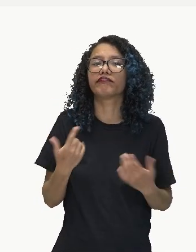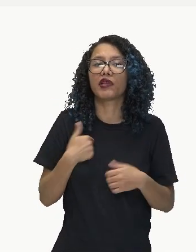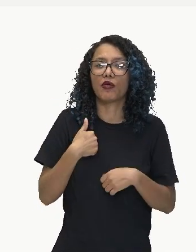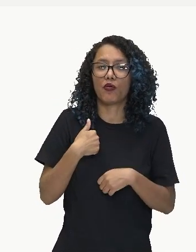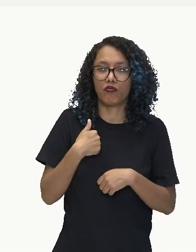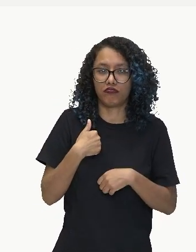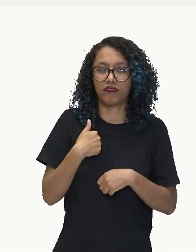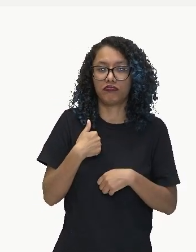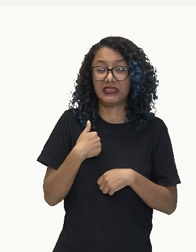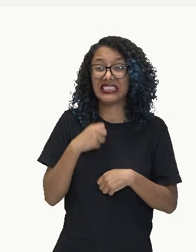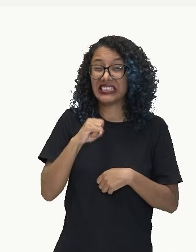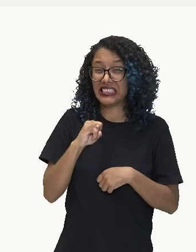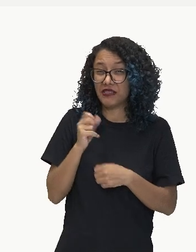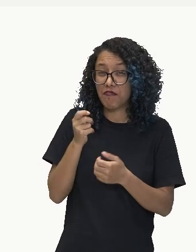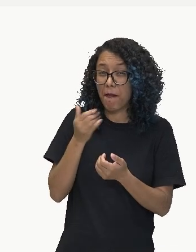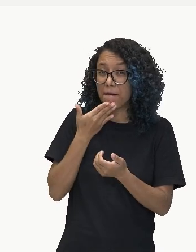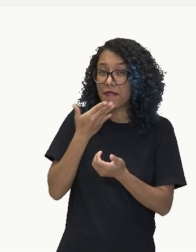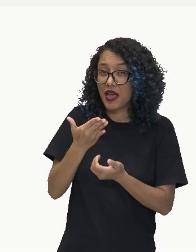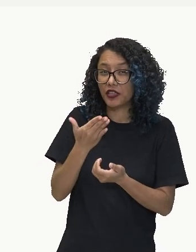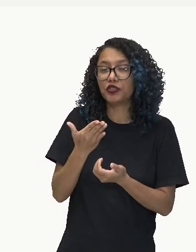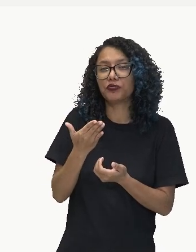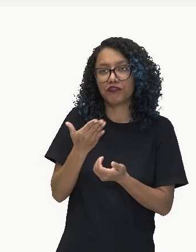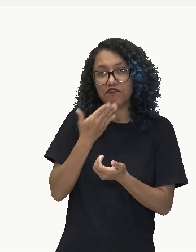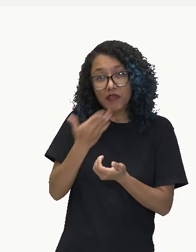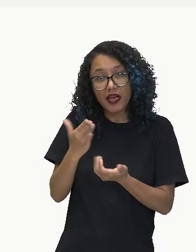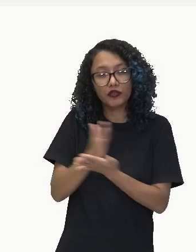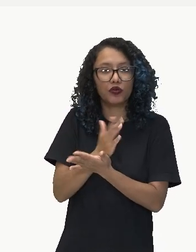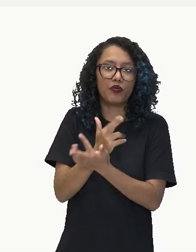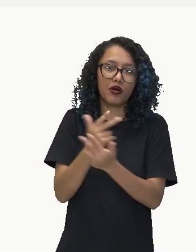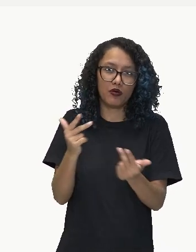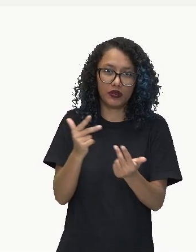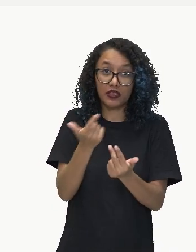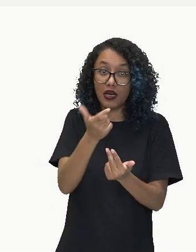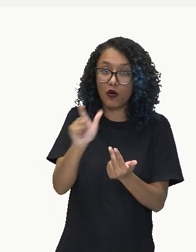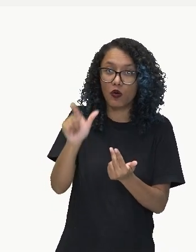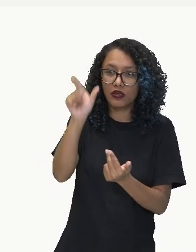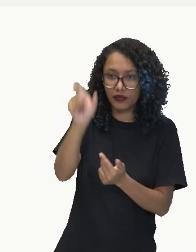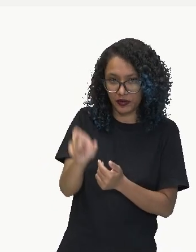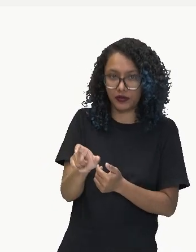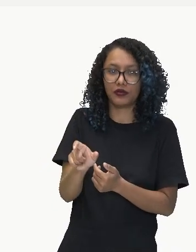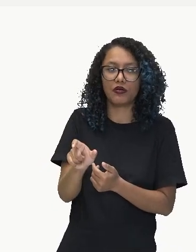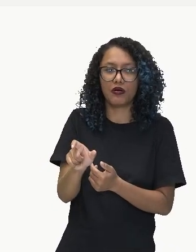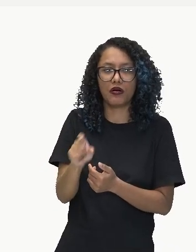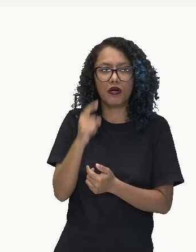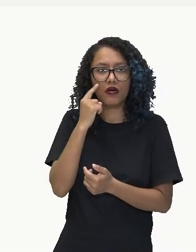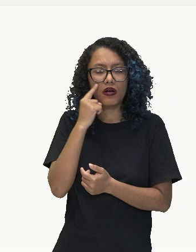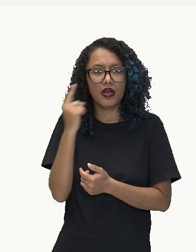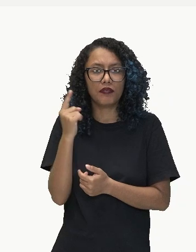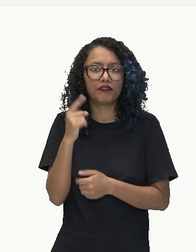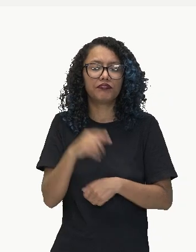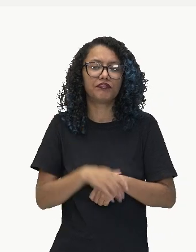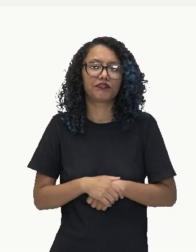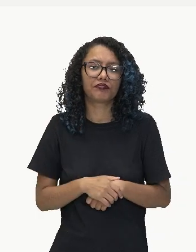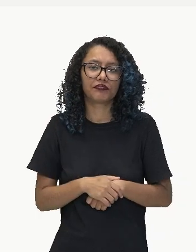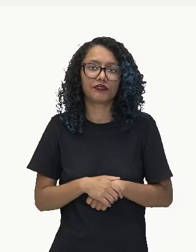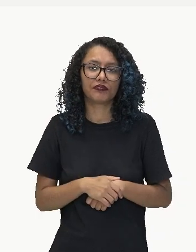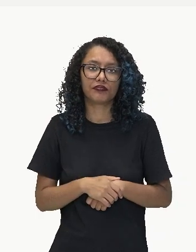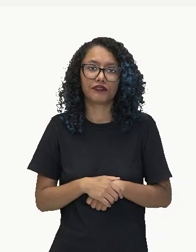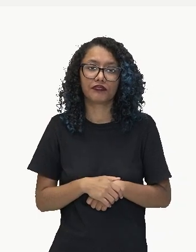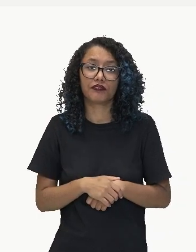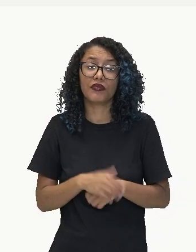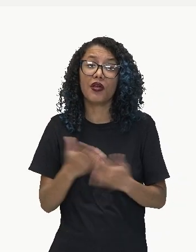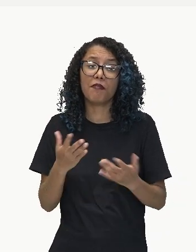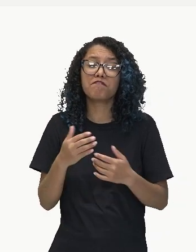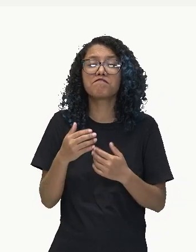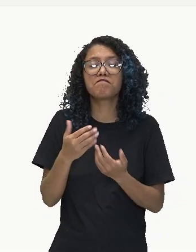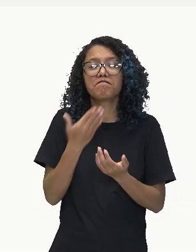alguma coisa a alguém, né? E o que é que pede aqui? Olha o objeto direto onde é que aparece aqui, pessoal. Mejores dias,